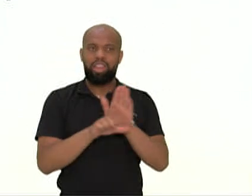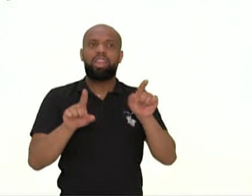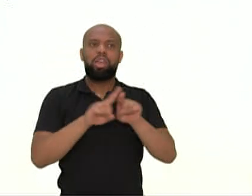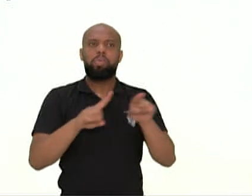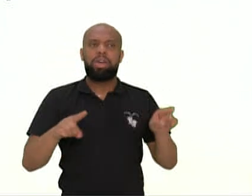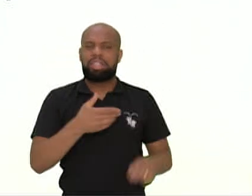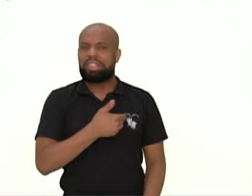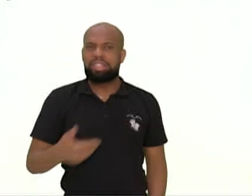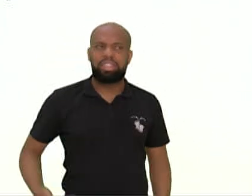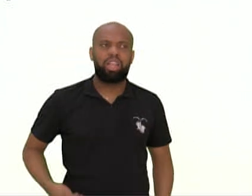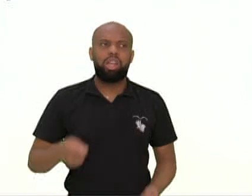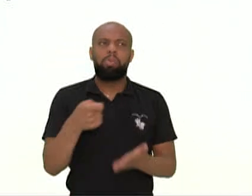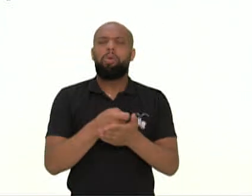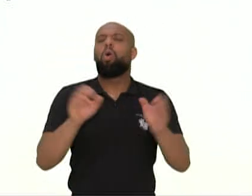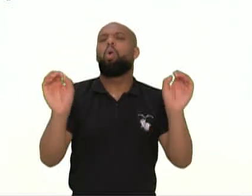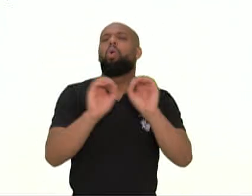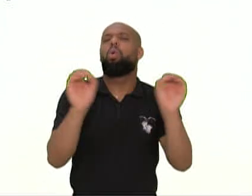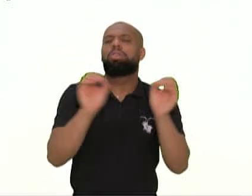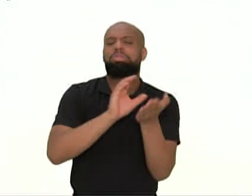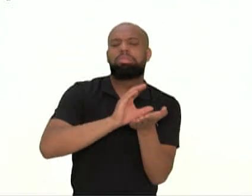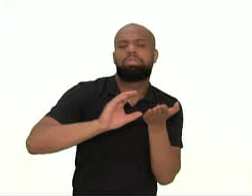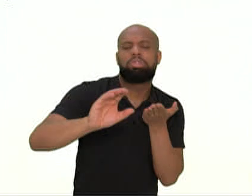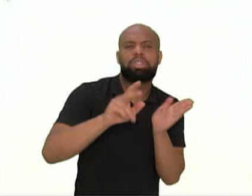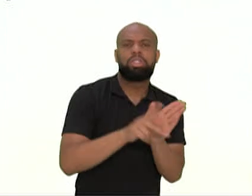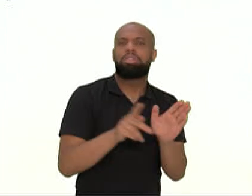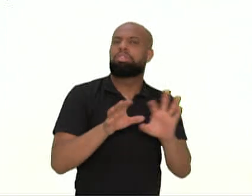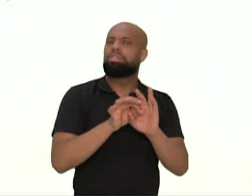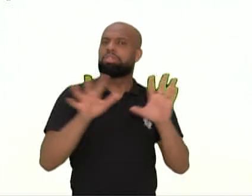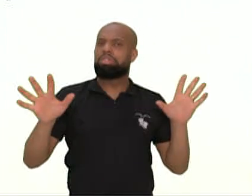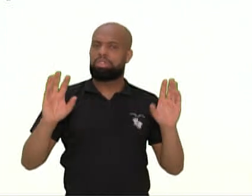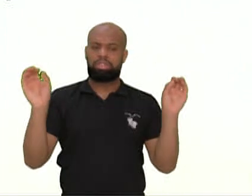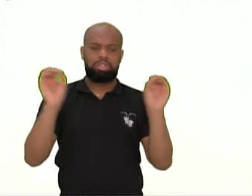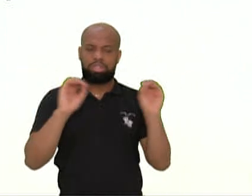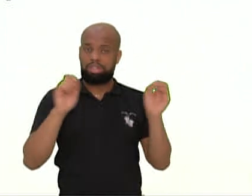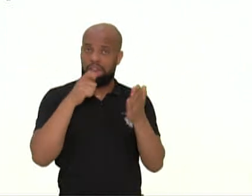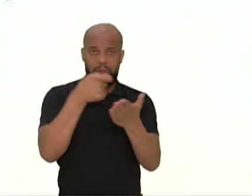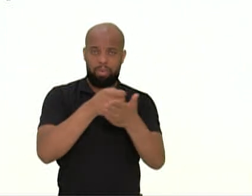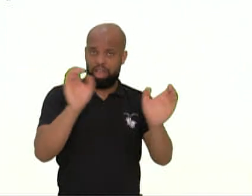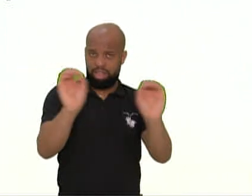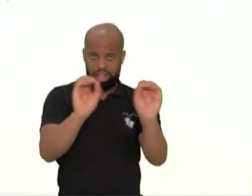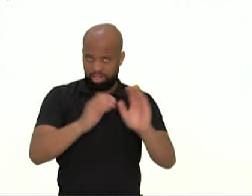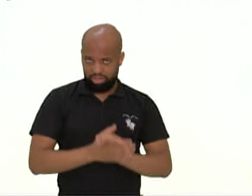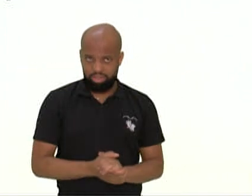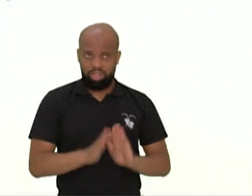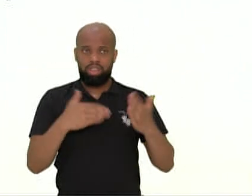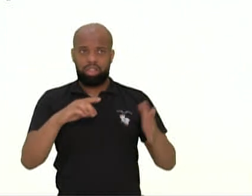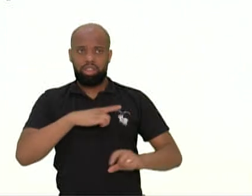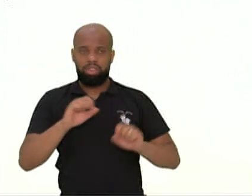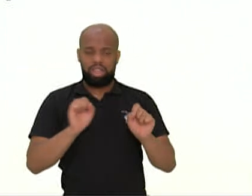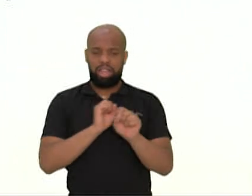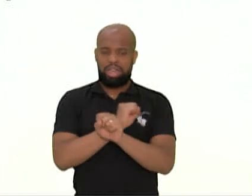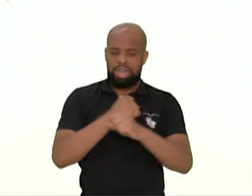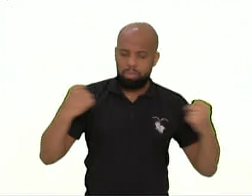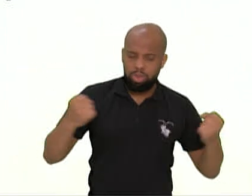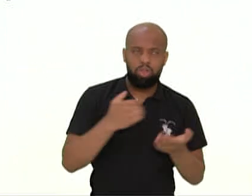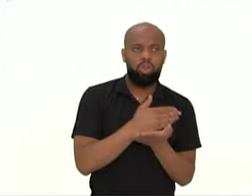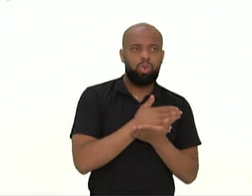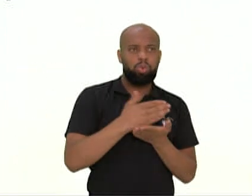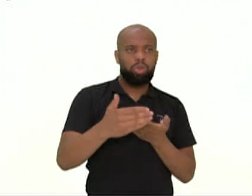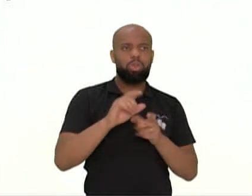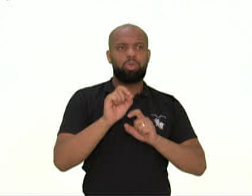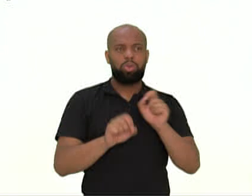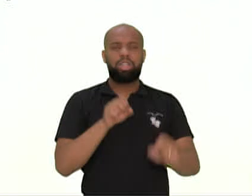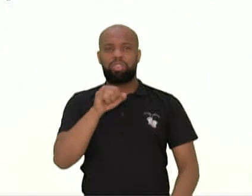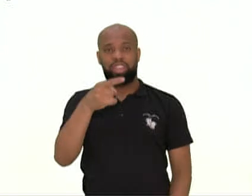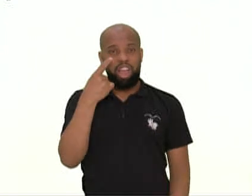indenização para libertar esses escravos. Nenhuma indenização foi paga. E as libertações só começariam, então, se